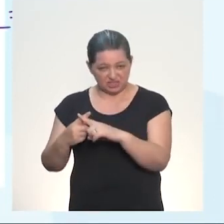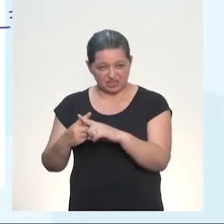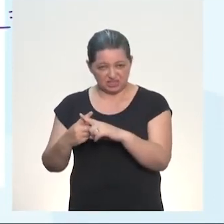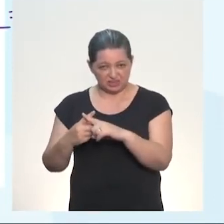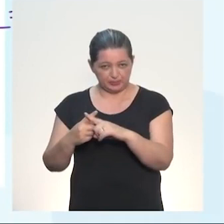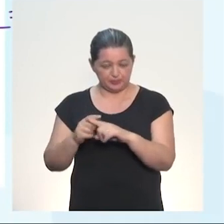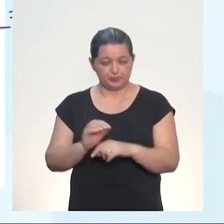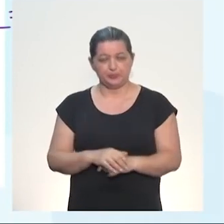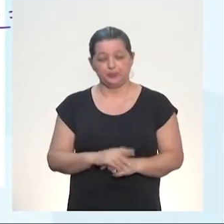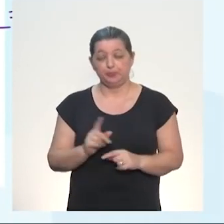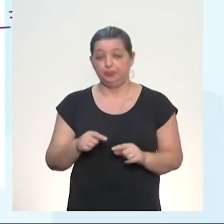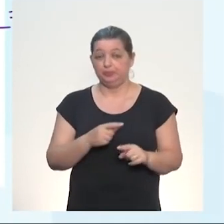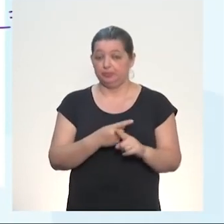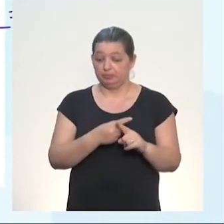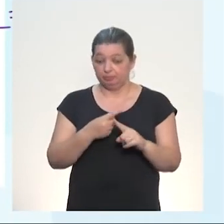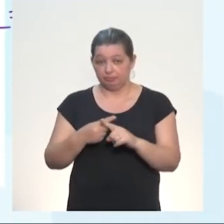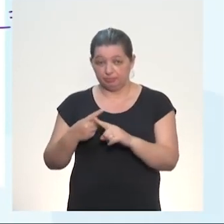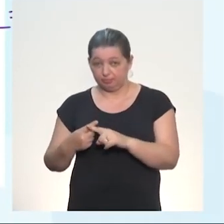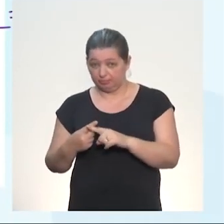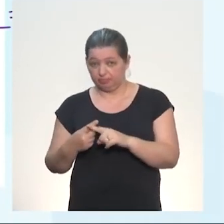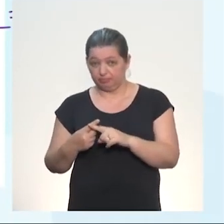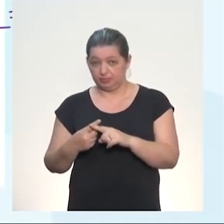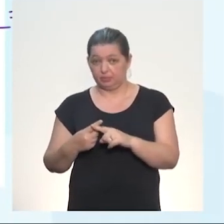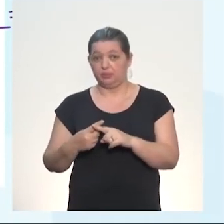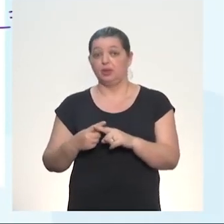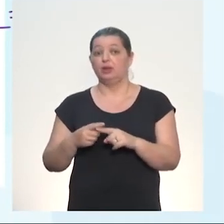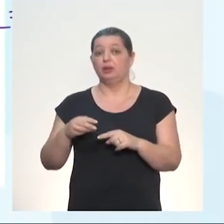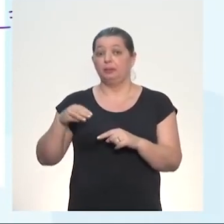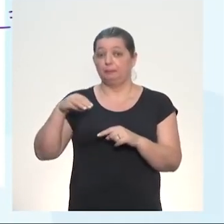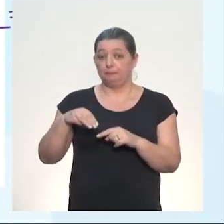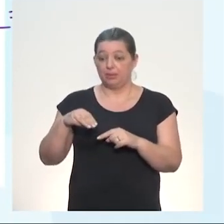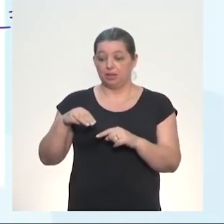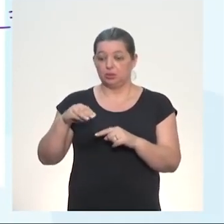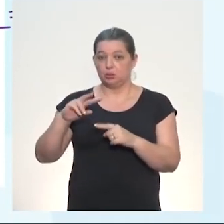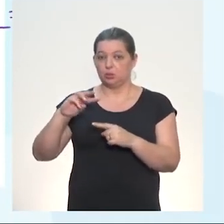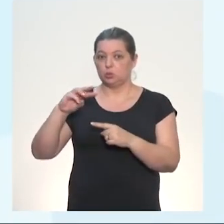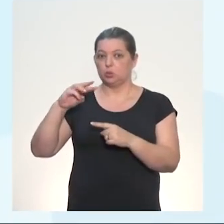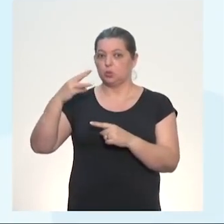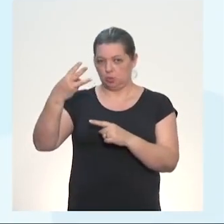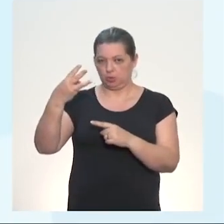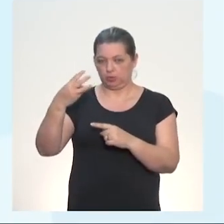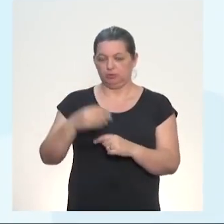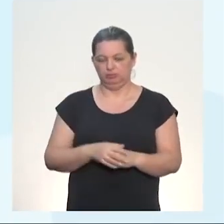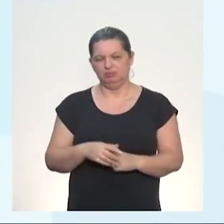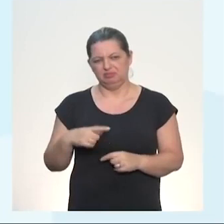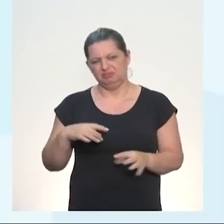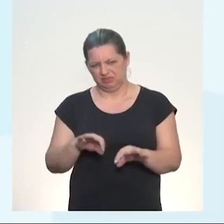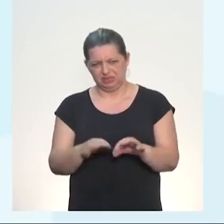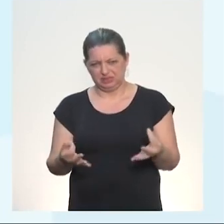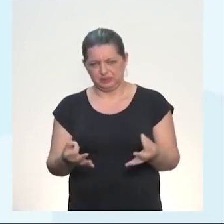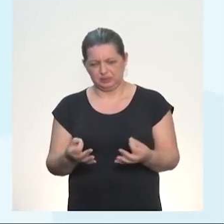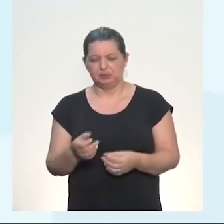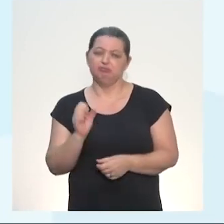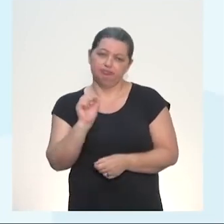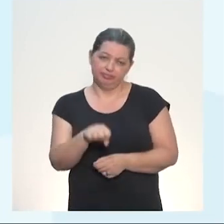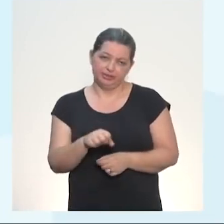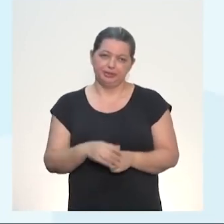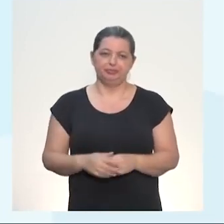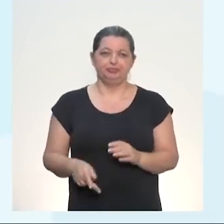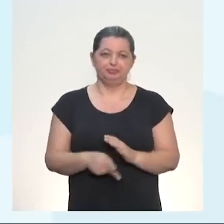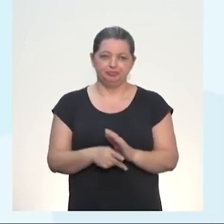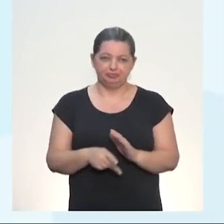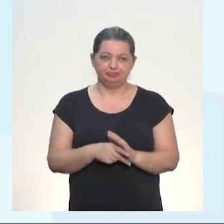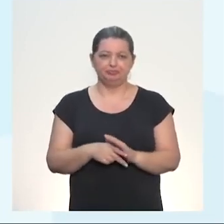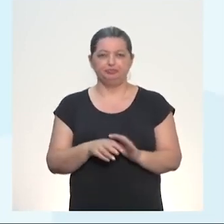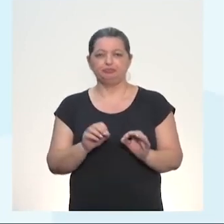Então, quando a gente fala em volume, a gente tem metros cúbicos. Então é bem simples assim? Comprimento 5, largura 2,